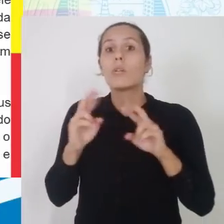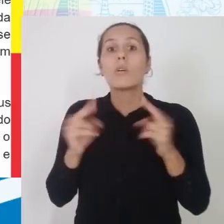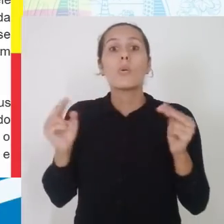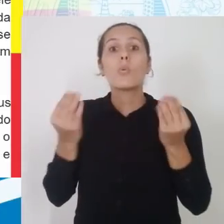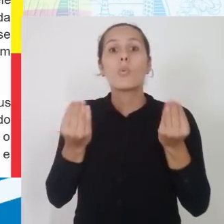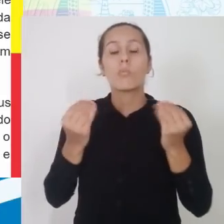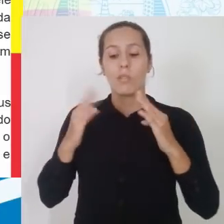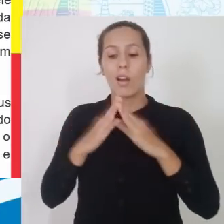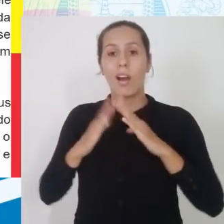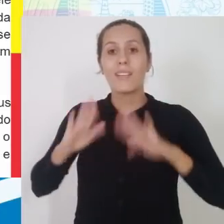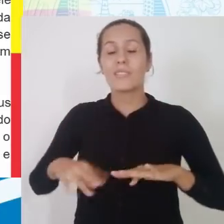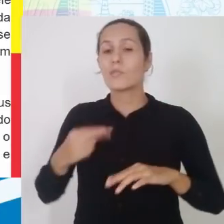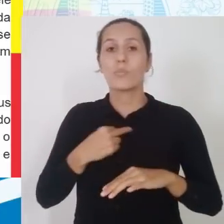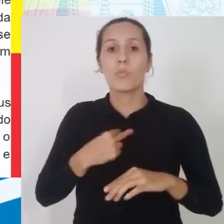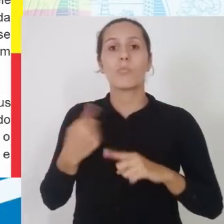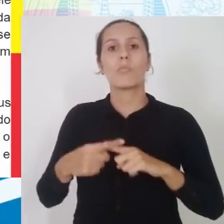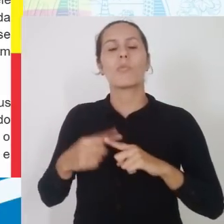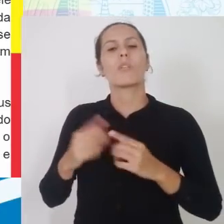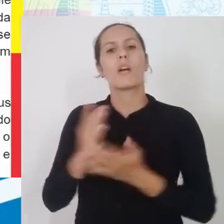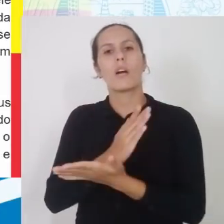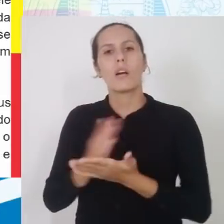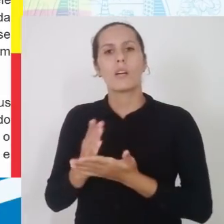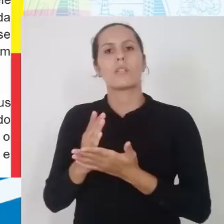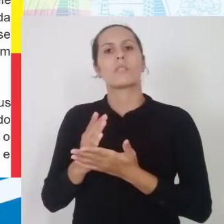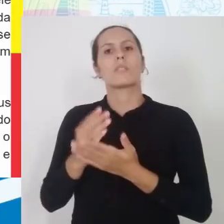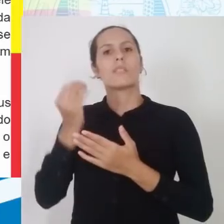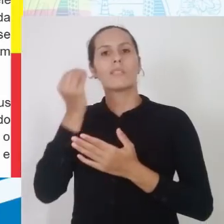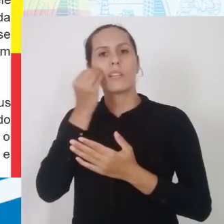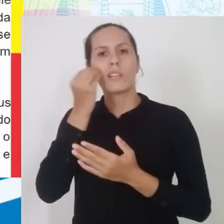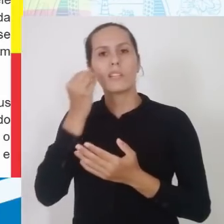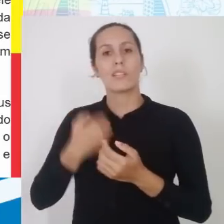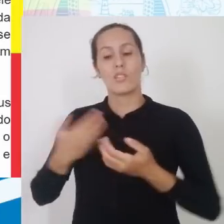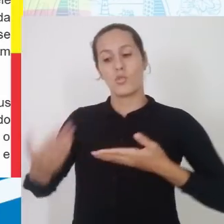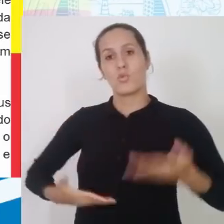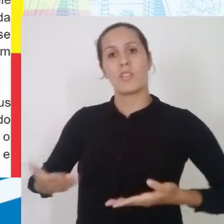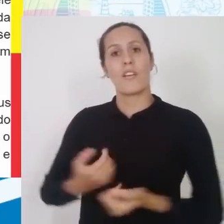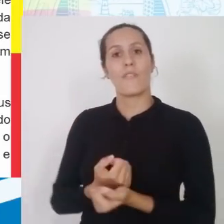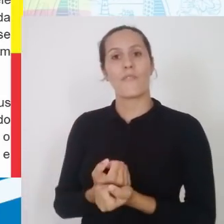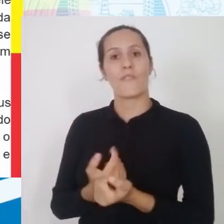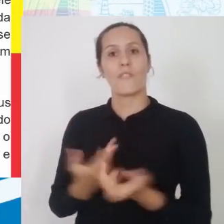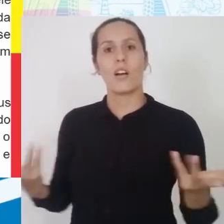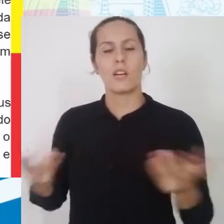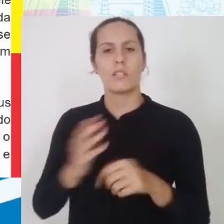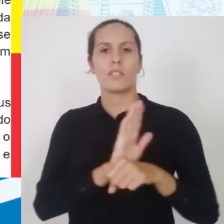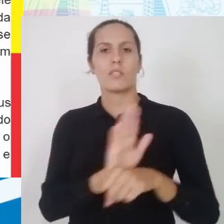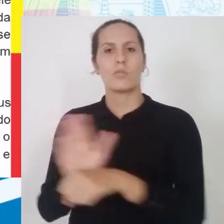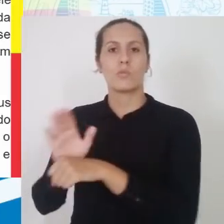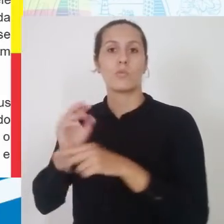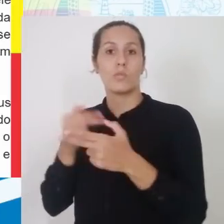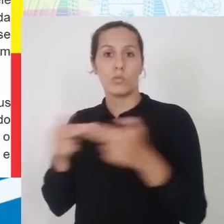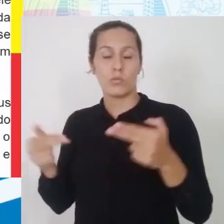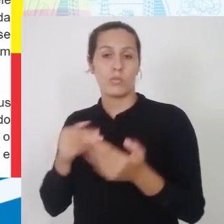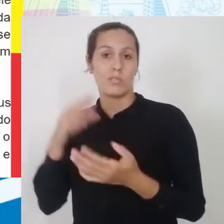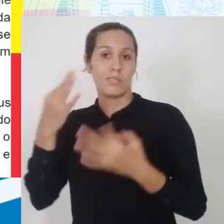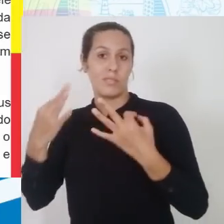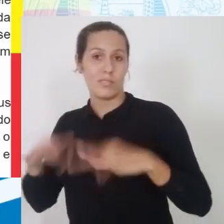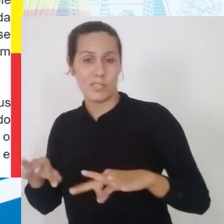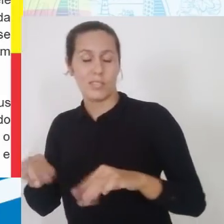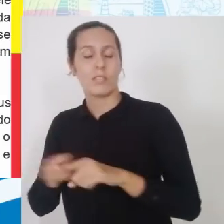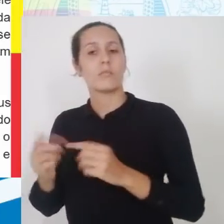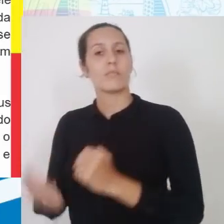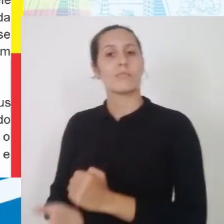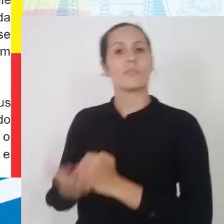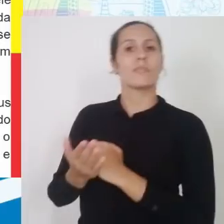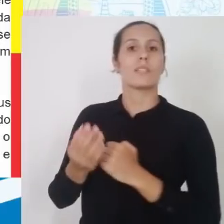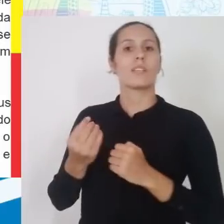a não entrar em desespero com o número de fake news circulando nas redes sociais. Seja tratando de todos os pacientes com a